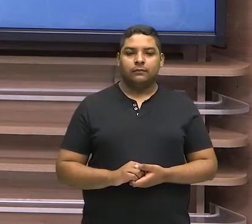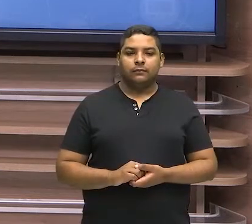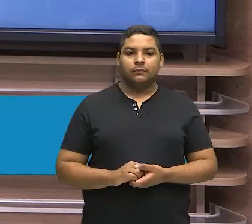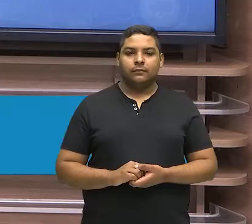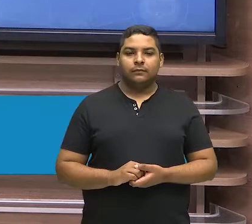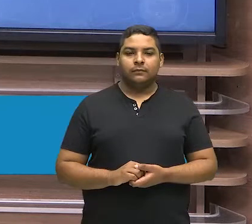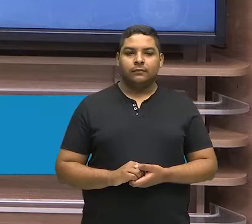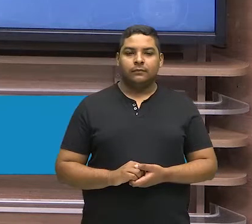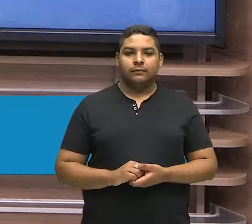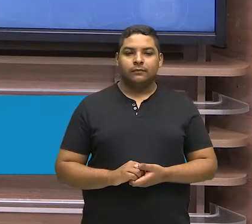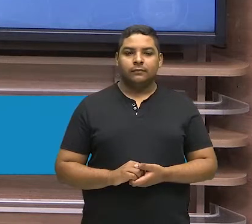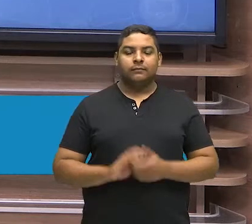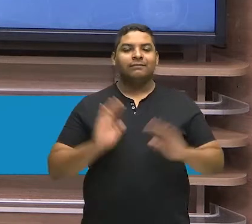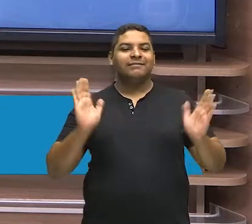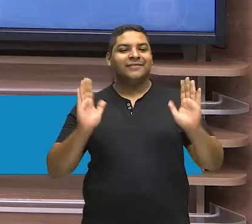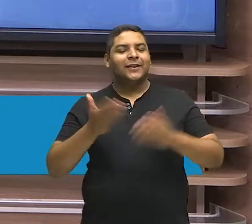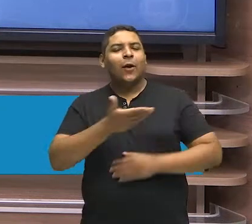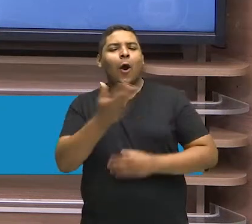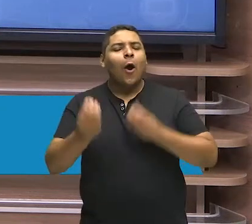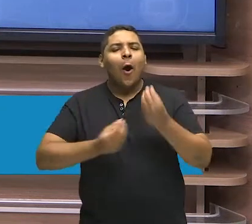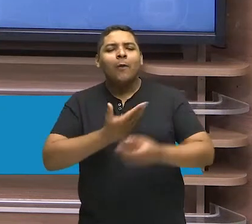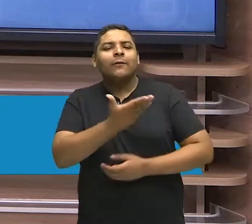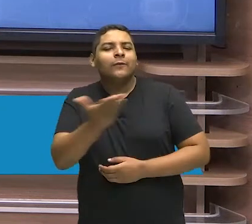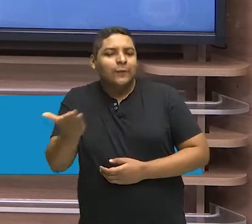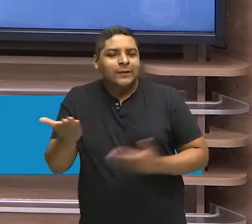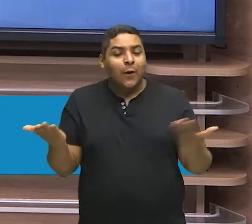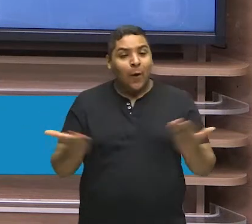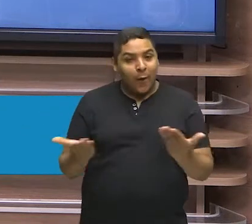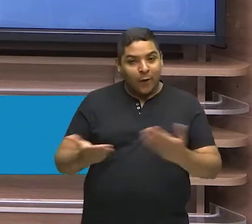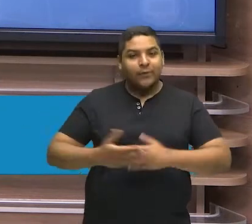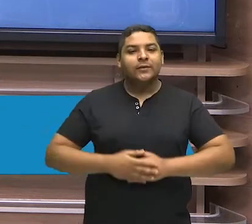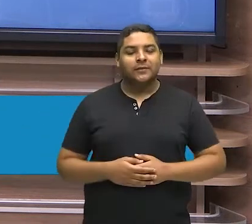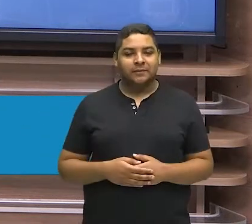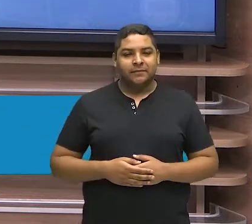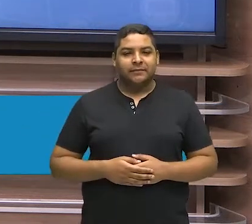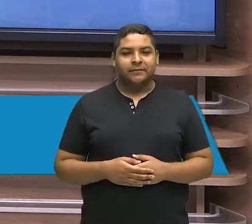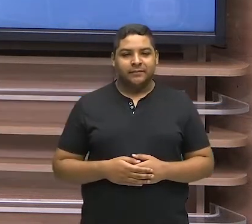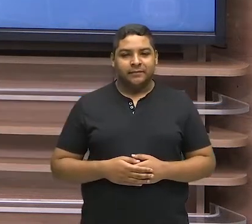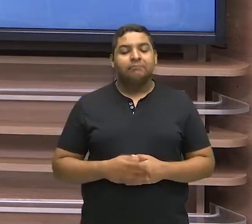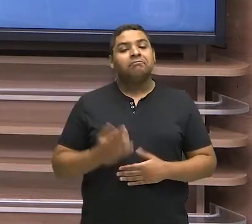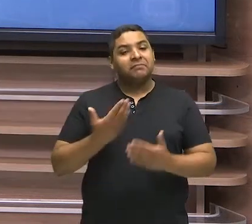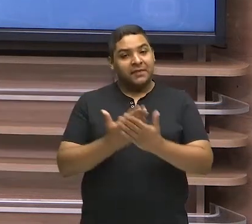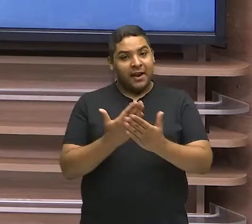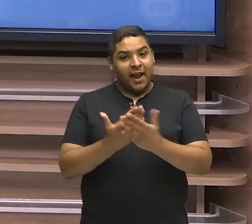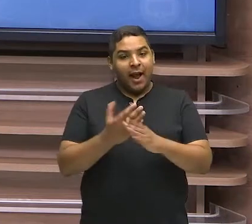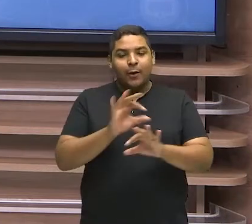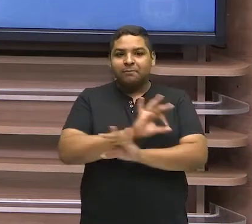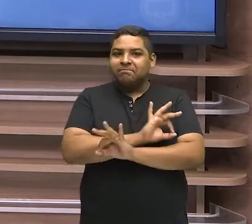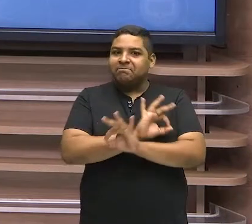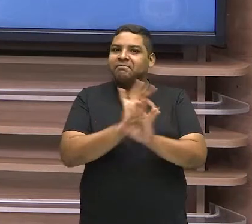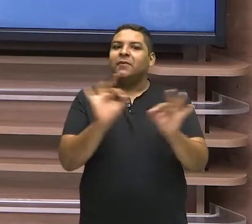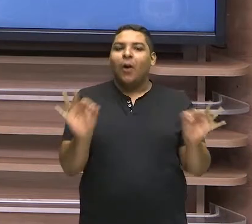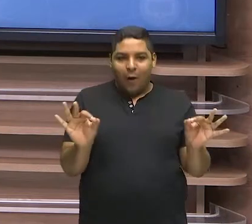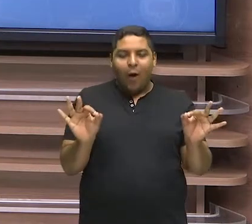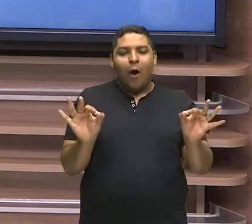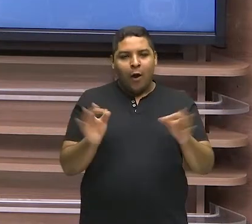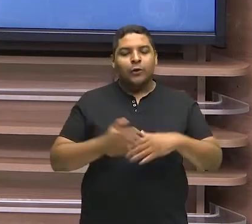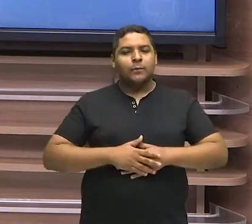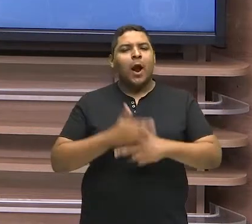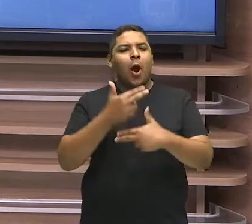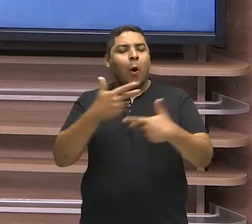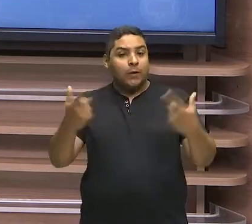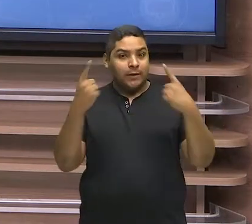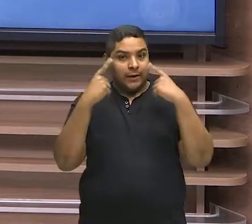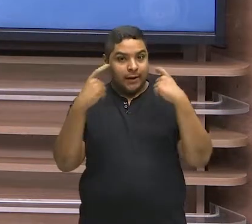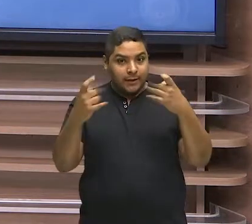How are you today? Como estão todos hoje? E aí, let's study English? Nossa aula está super cheia de coisas interessantes, viu? Fiquem